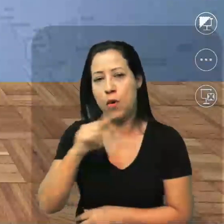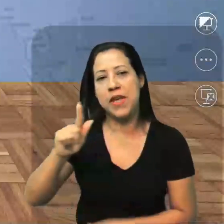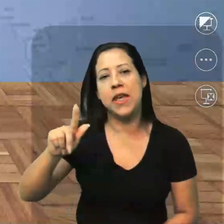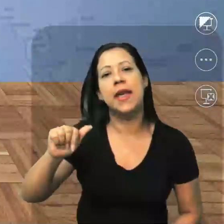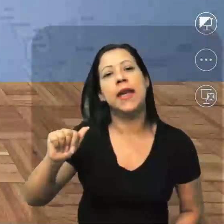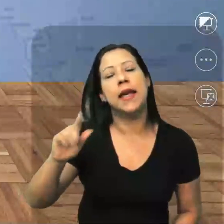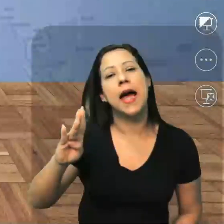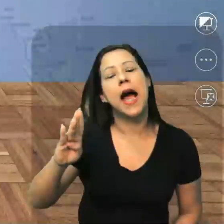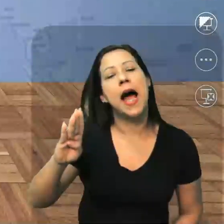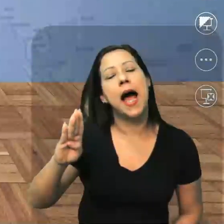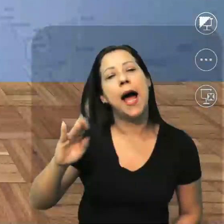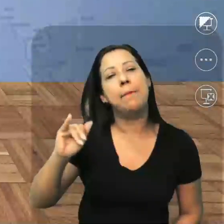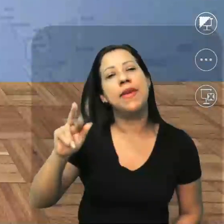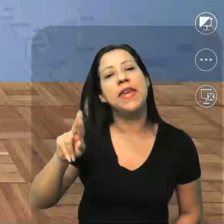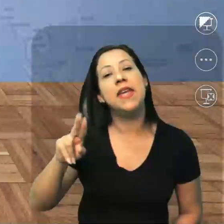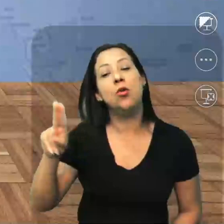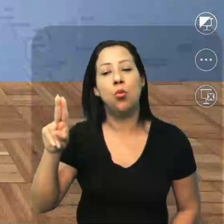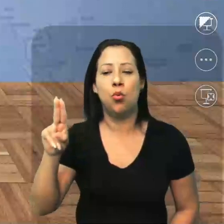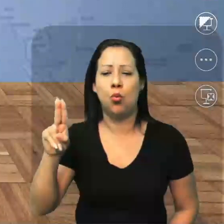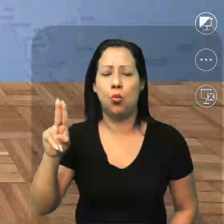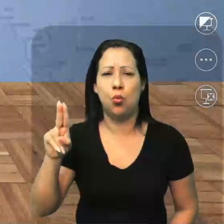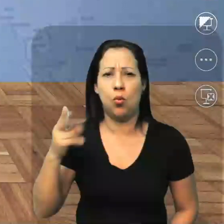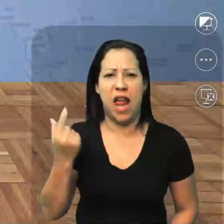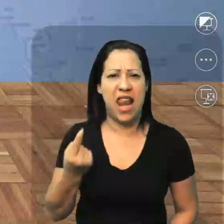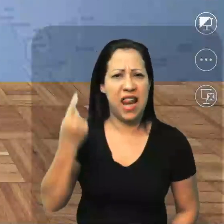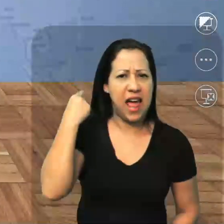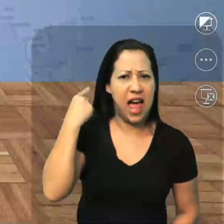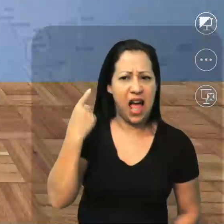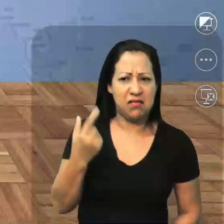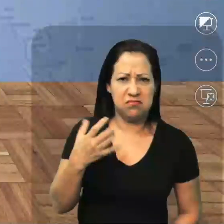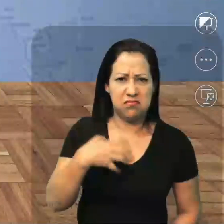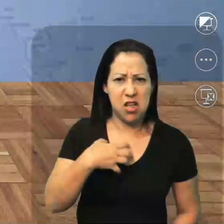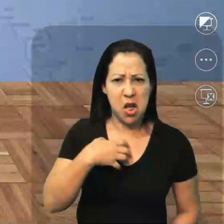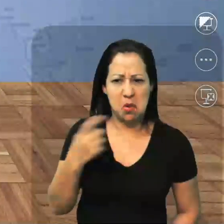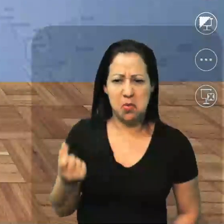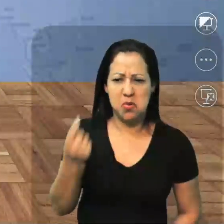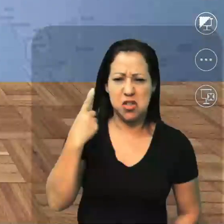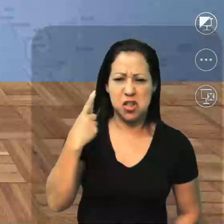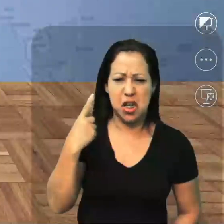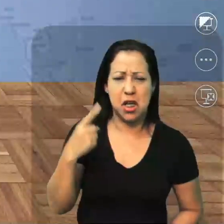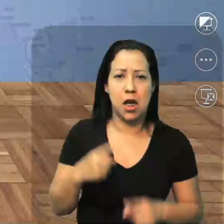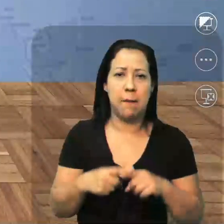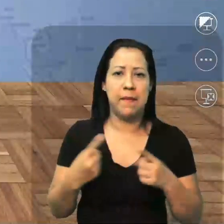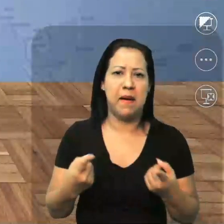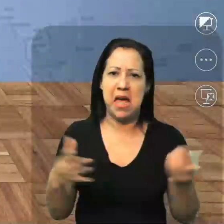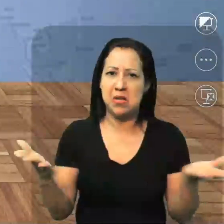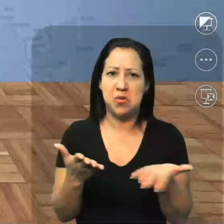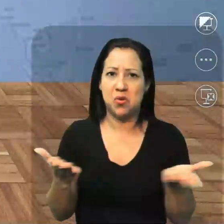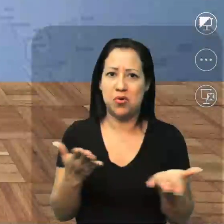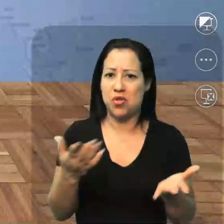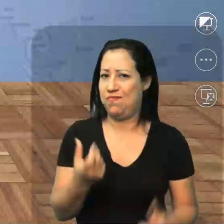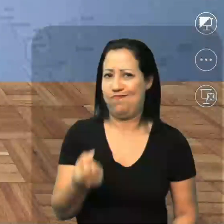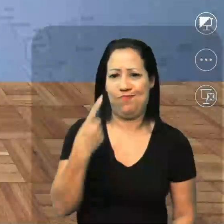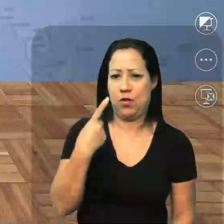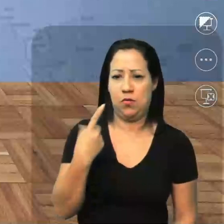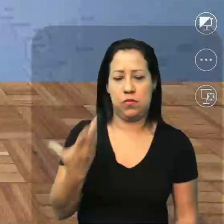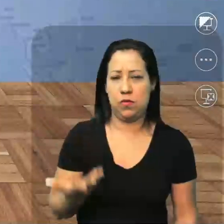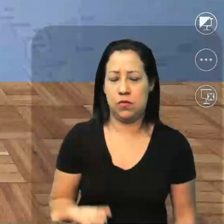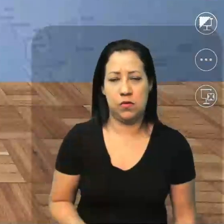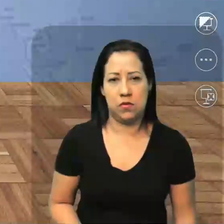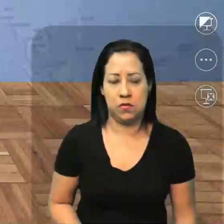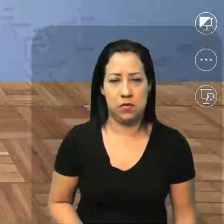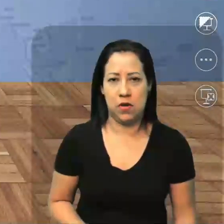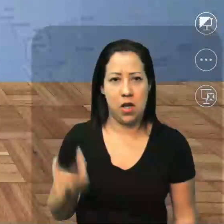Naquele momento, era algo estranho. Hoje não. Nós observamos muito isso. E o que é o Homem Gabiru?